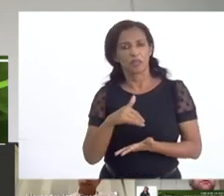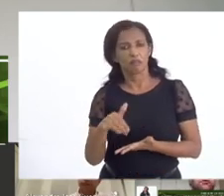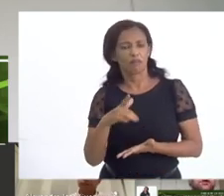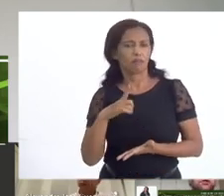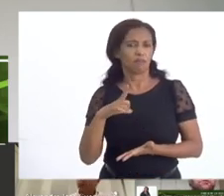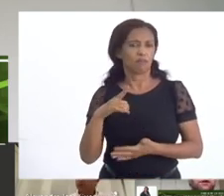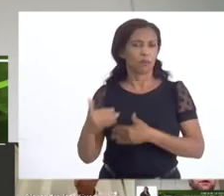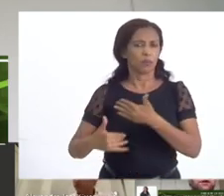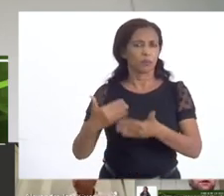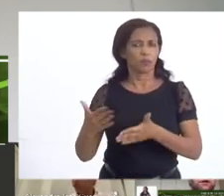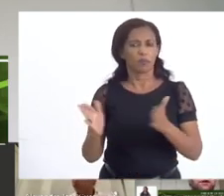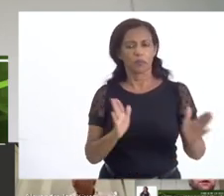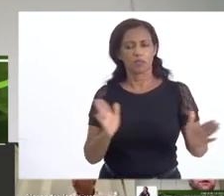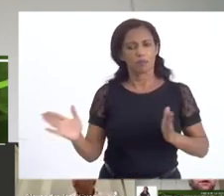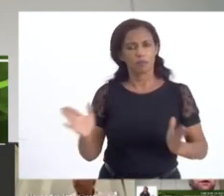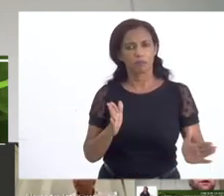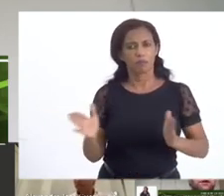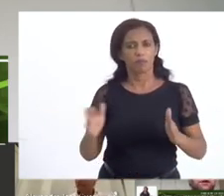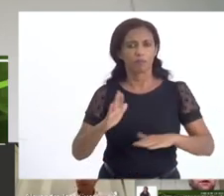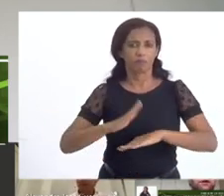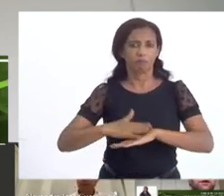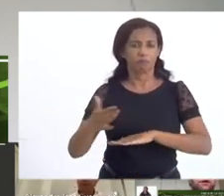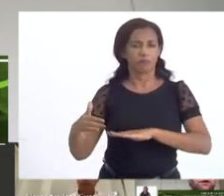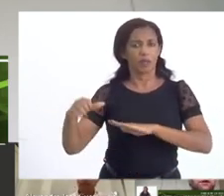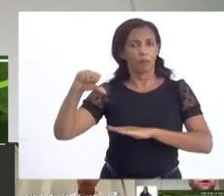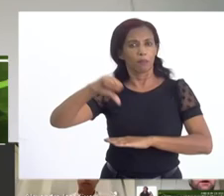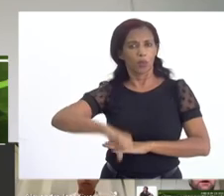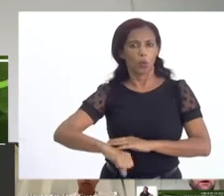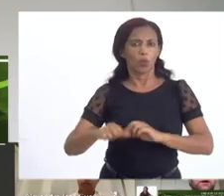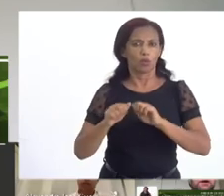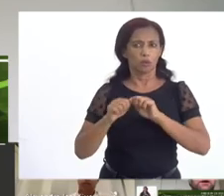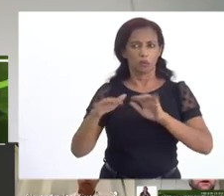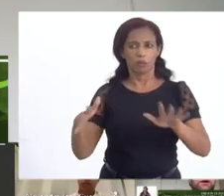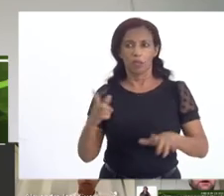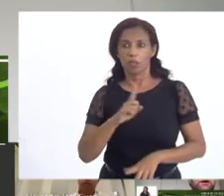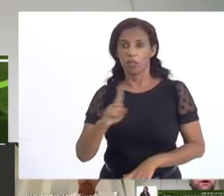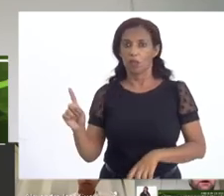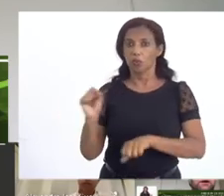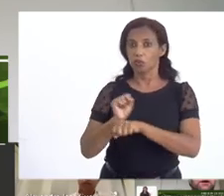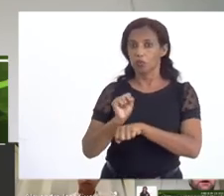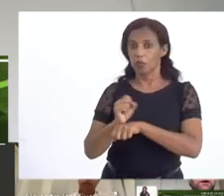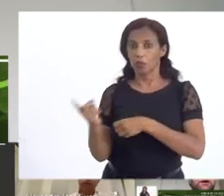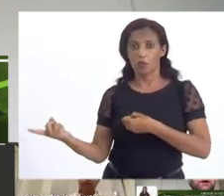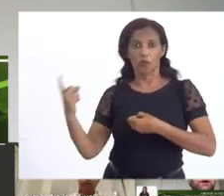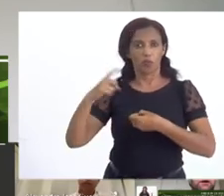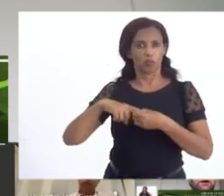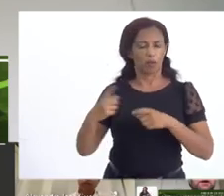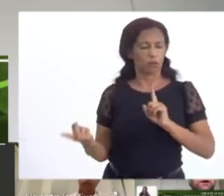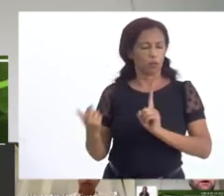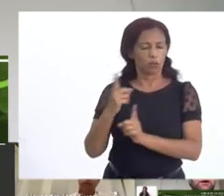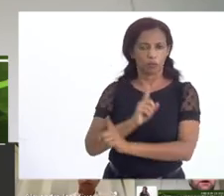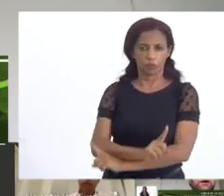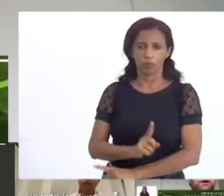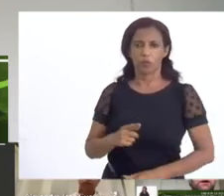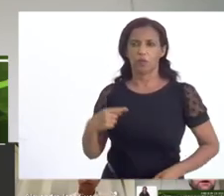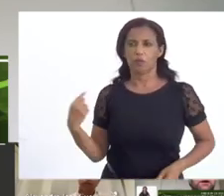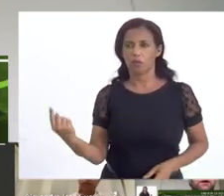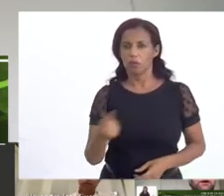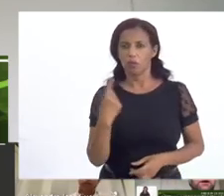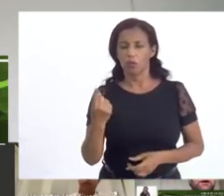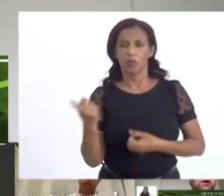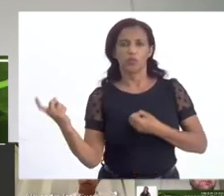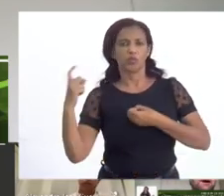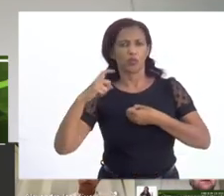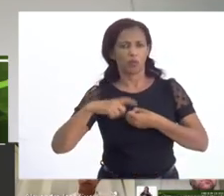ficamos, durante esse período mais grave da pandemia, não esperando as coisas voltarem, pelo contrário, nós promovemos